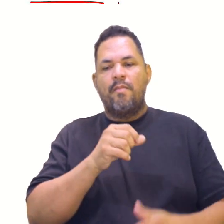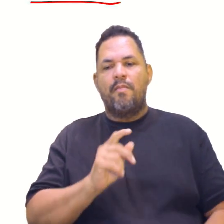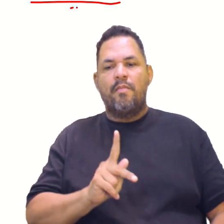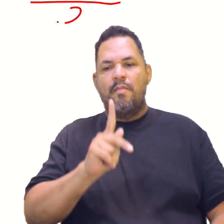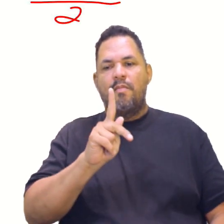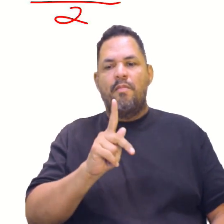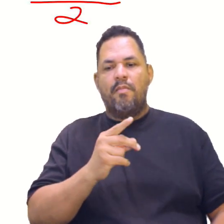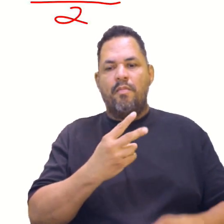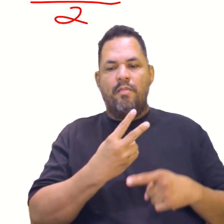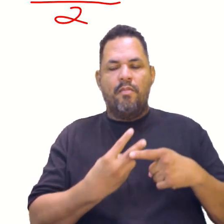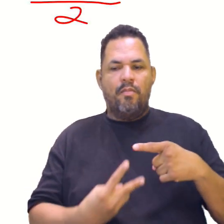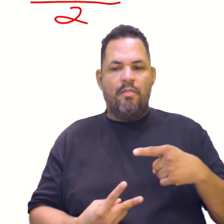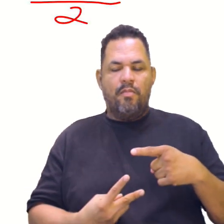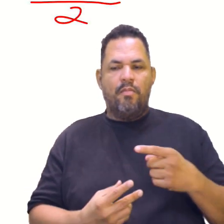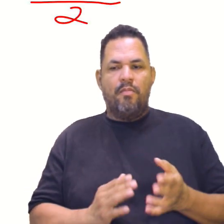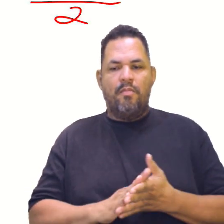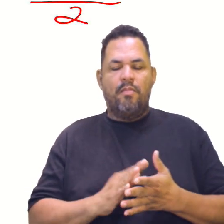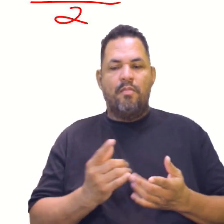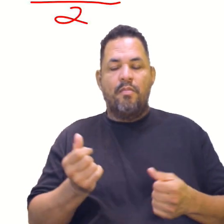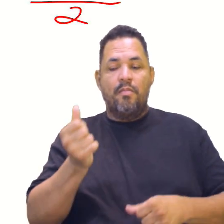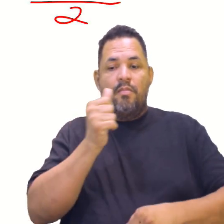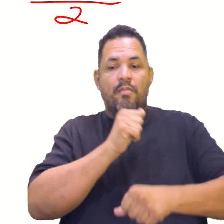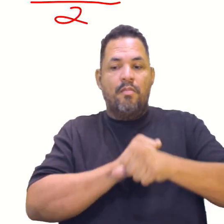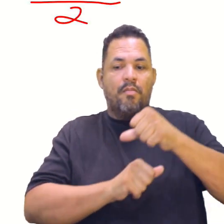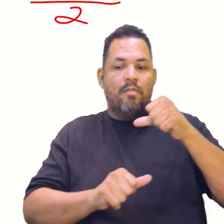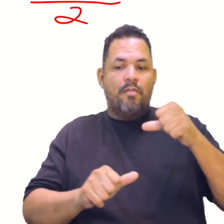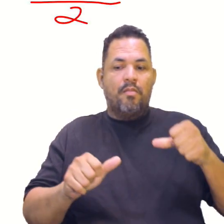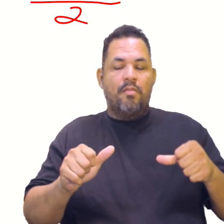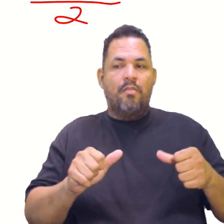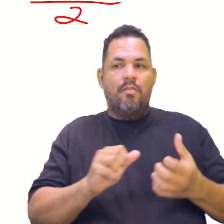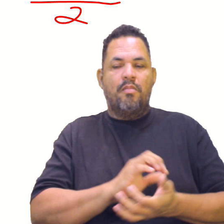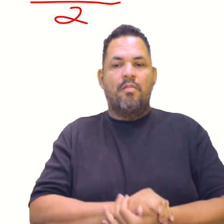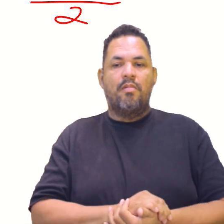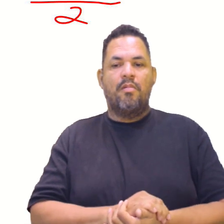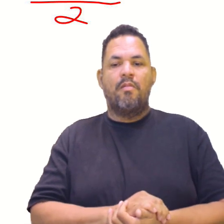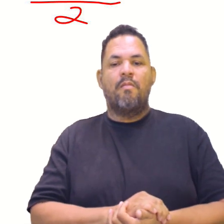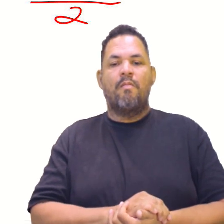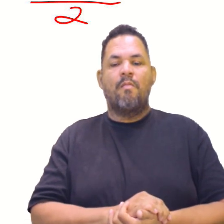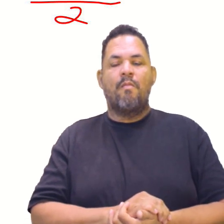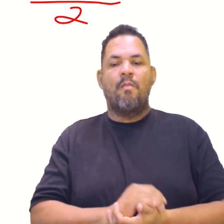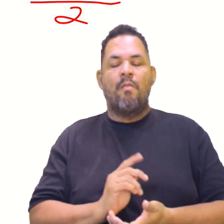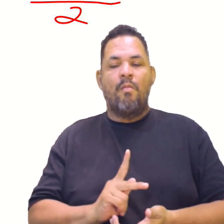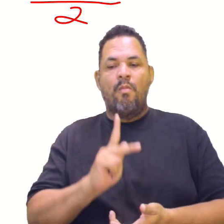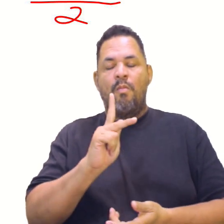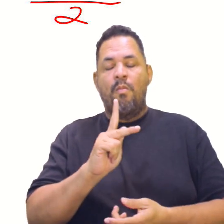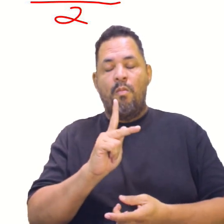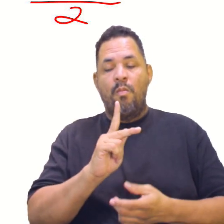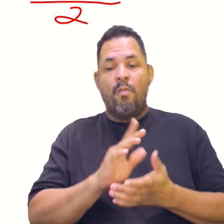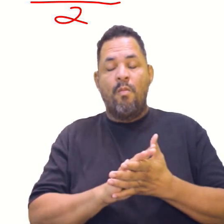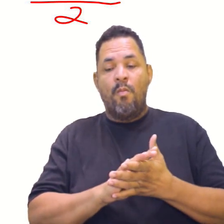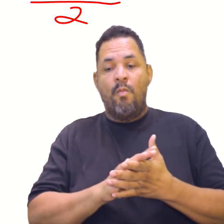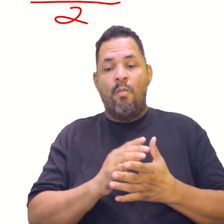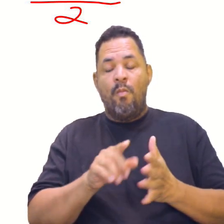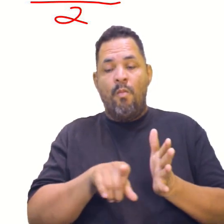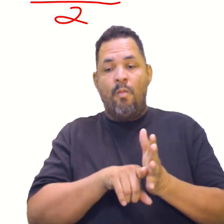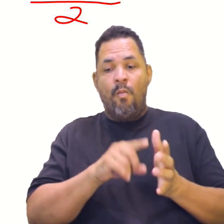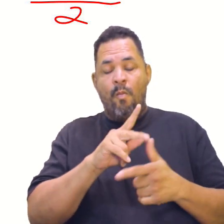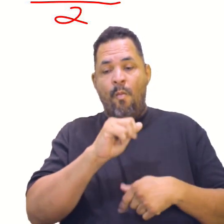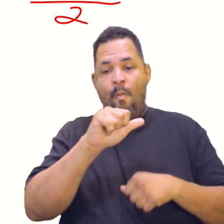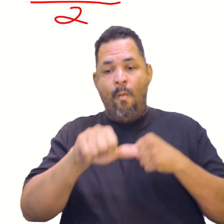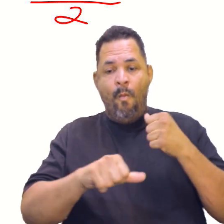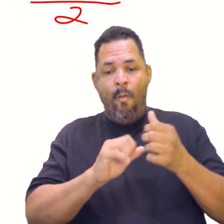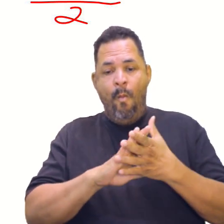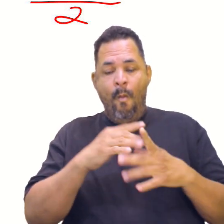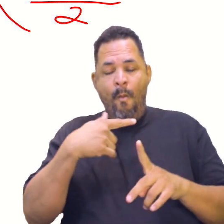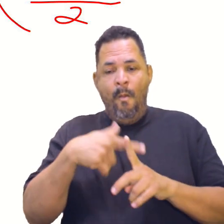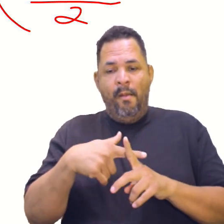K sobre 2. Tá dividindo, passa multiplicando, né? O K tá positivo, tá negativo, mas vai ficar